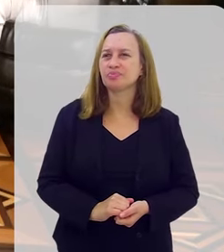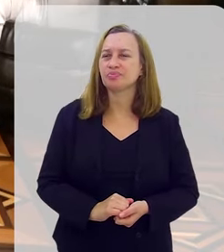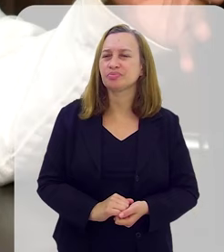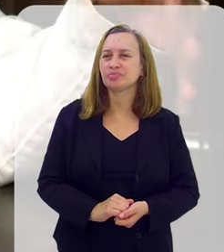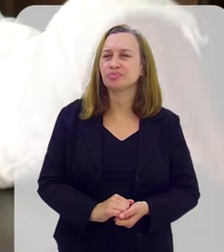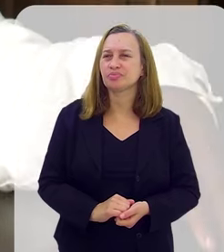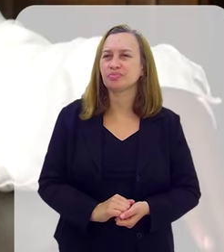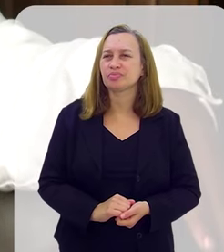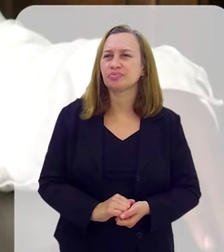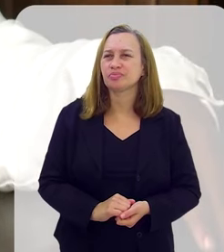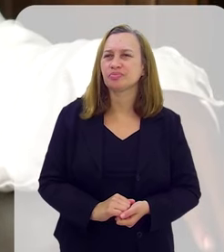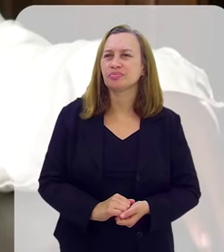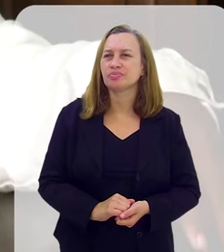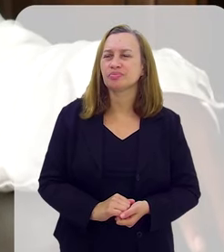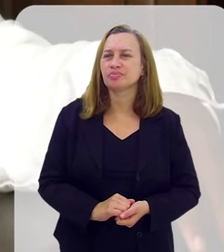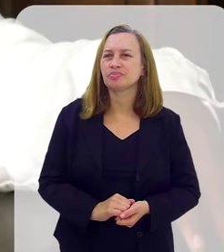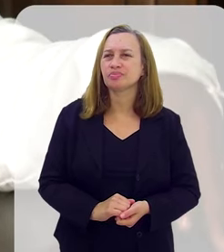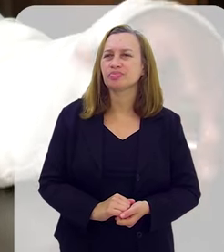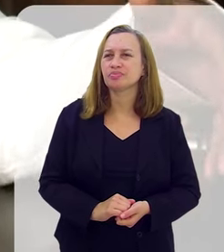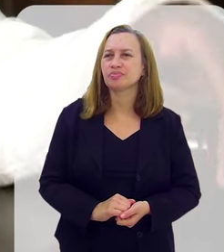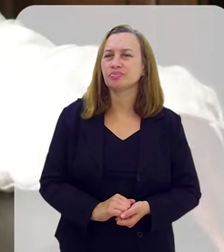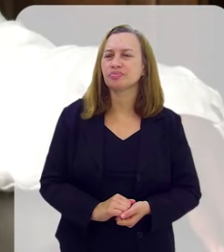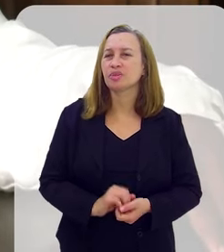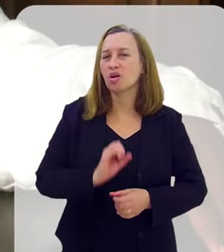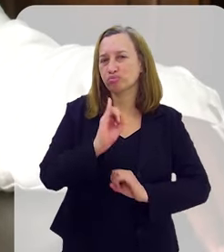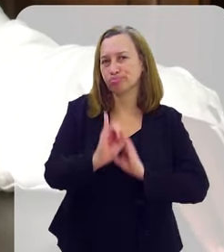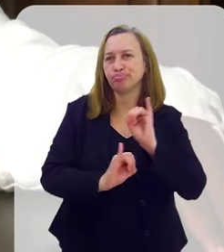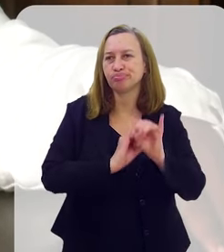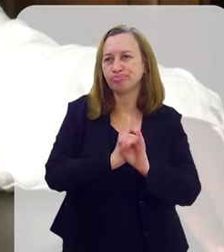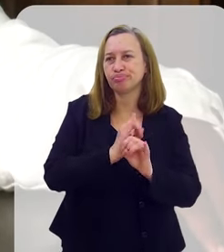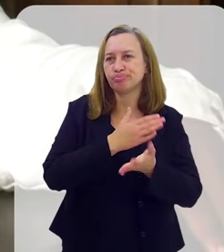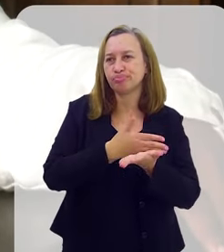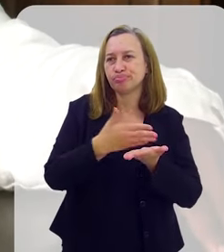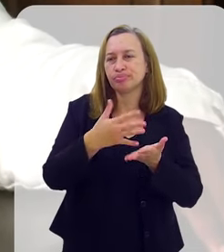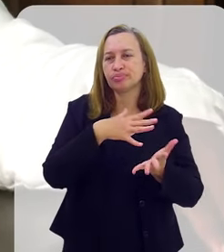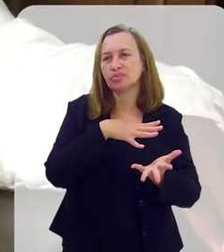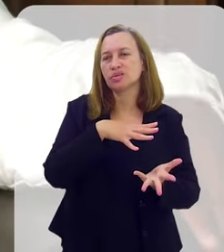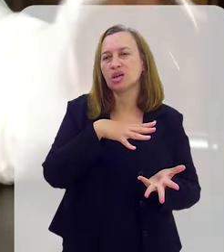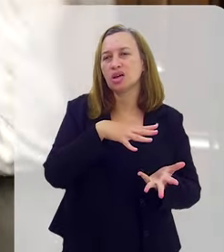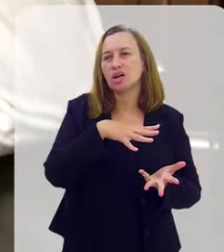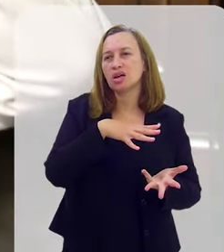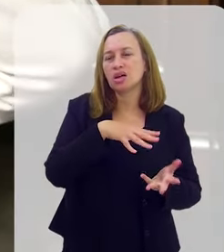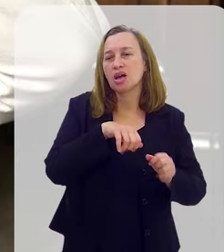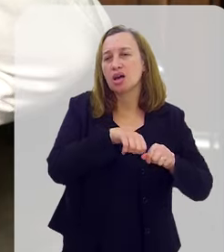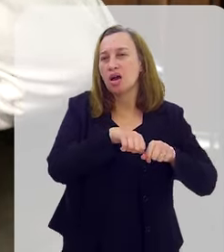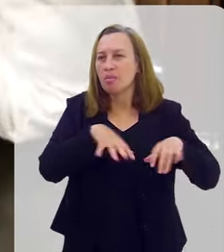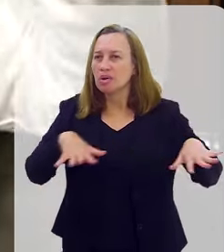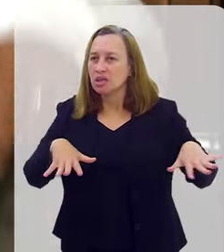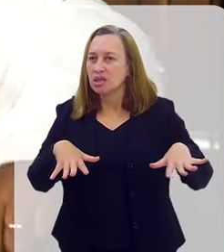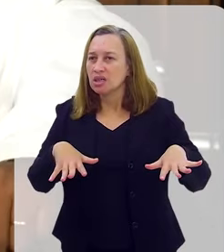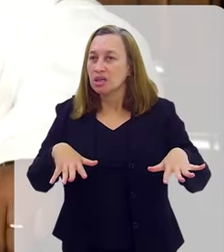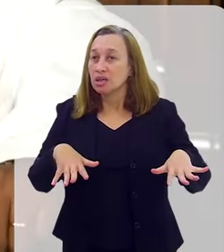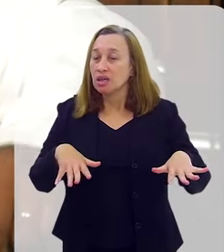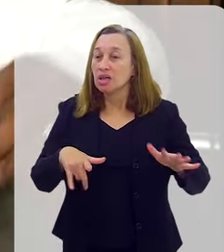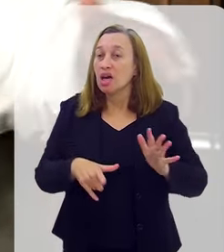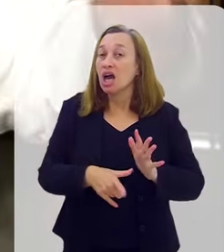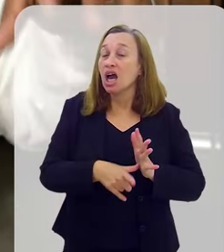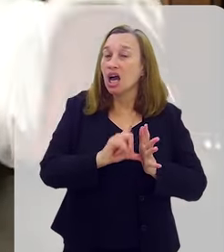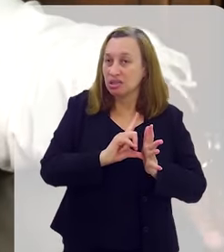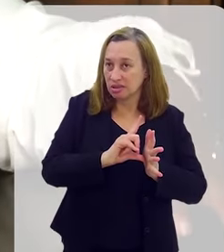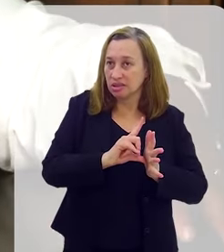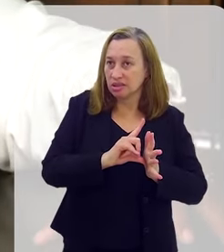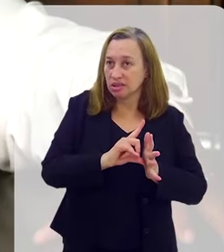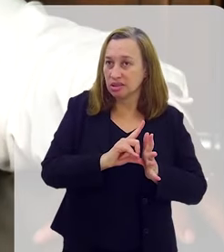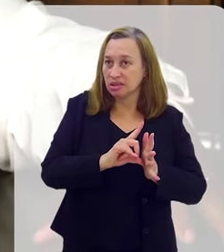você bem falou sobre a minha construção na internet. Uhum. No ano da pandemia, antes da pandemia, a gente era muito